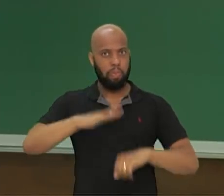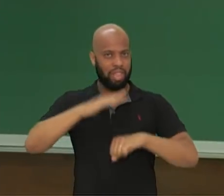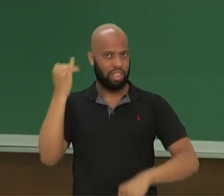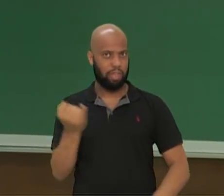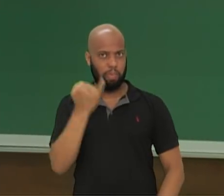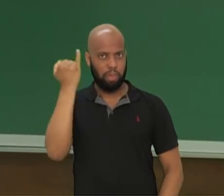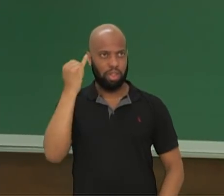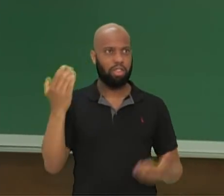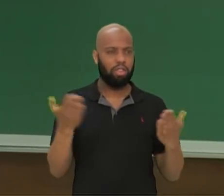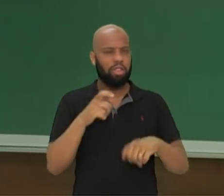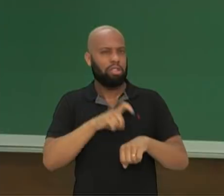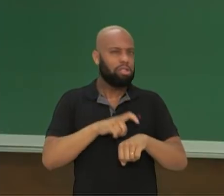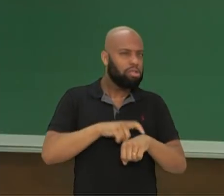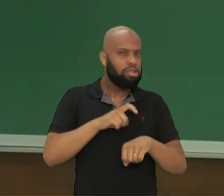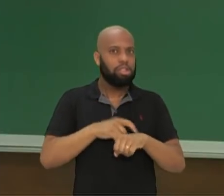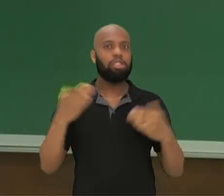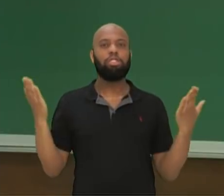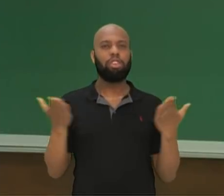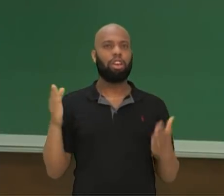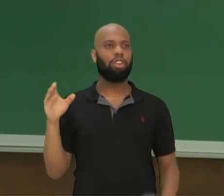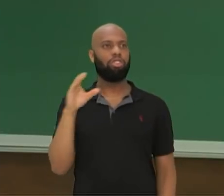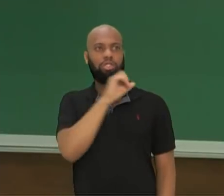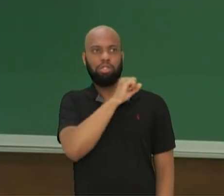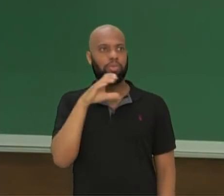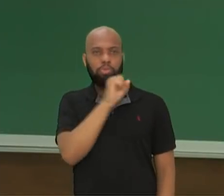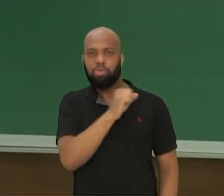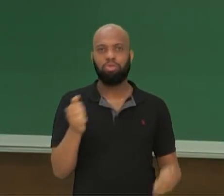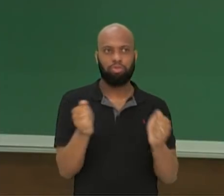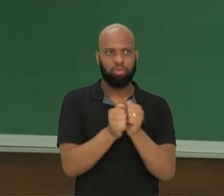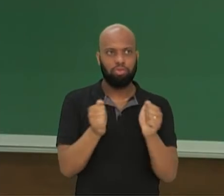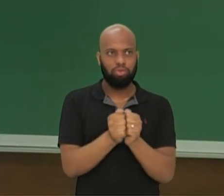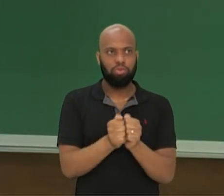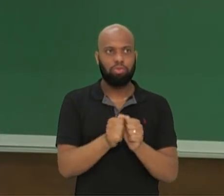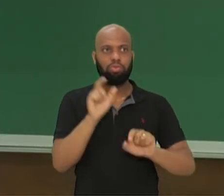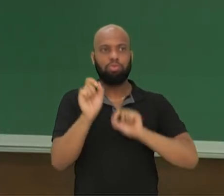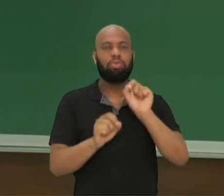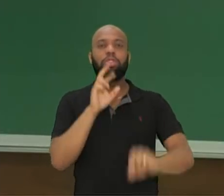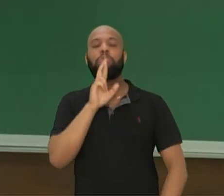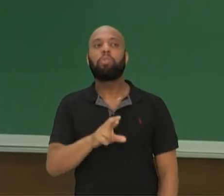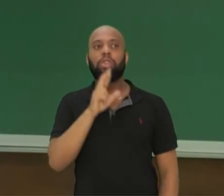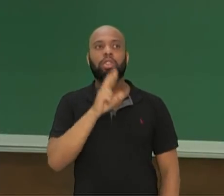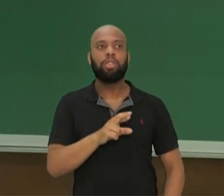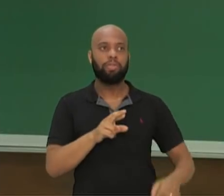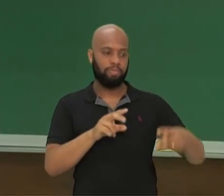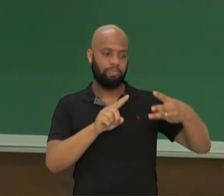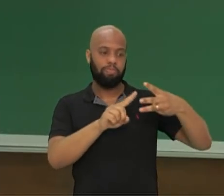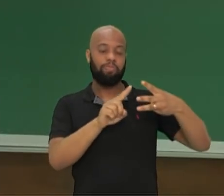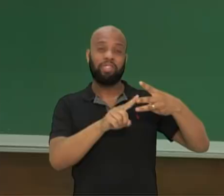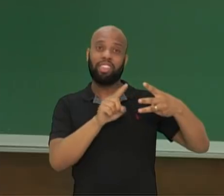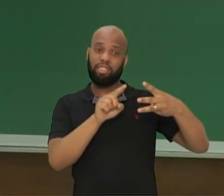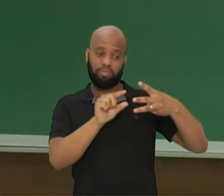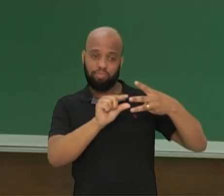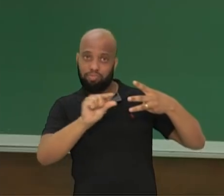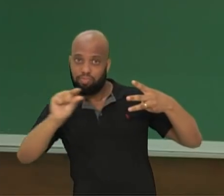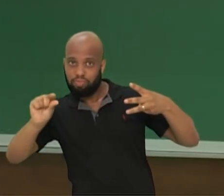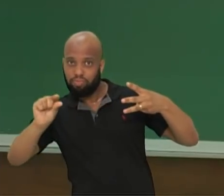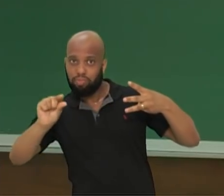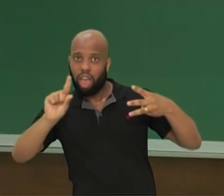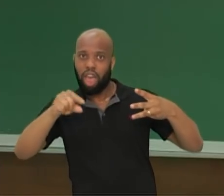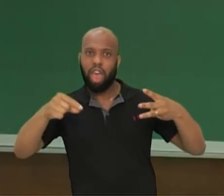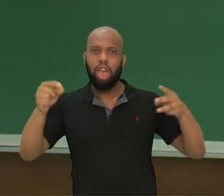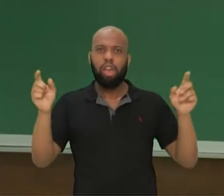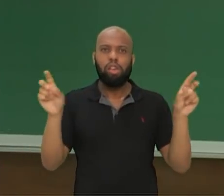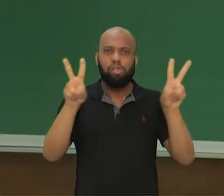Um tempinho, pronto. Já deu tempo. Qual seria a resposta? Linha fina, porque eu acabei